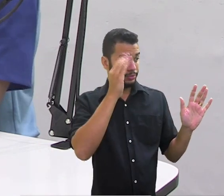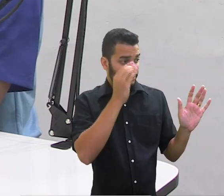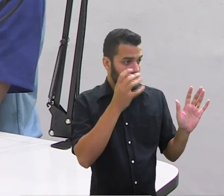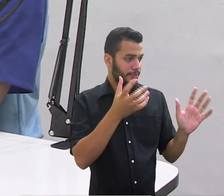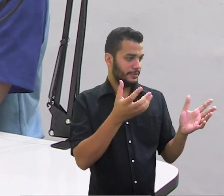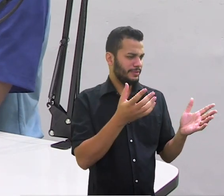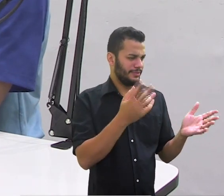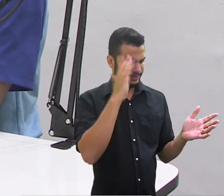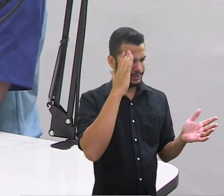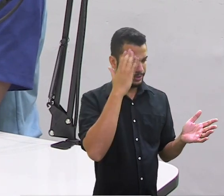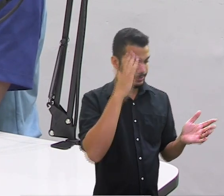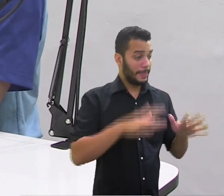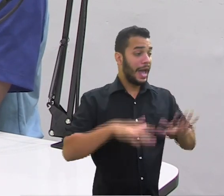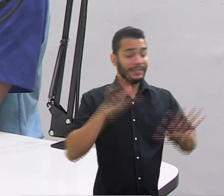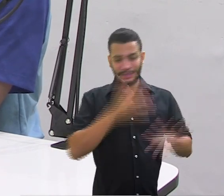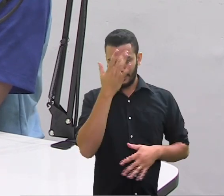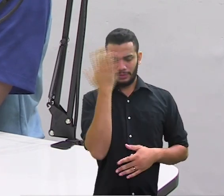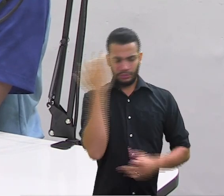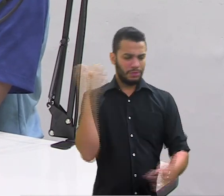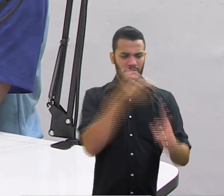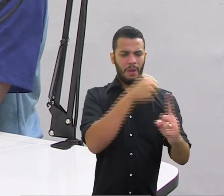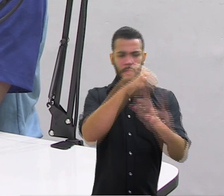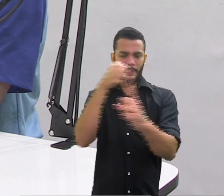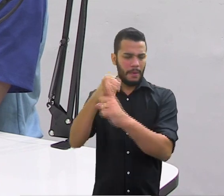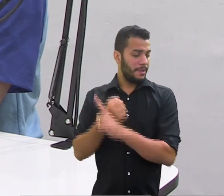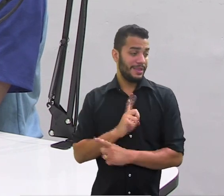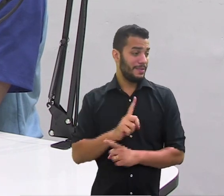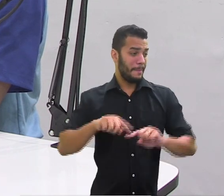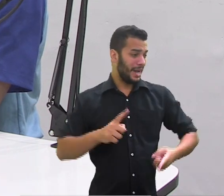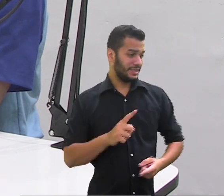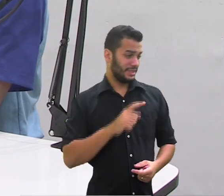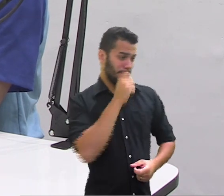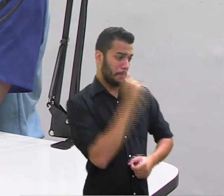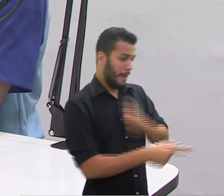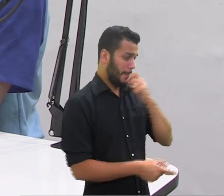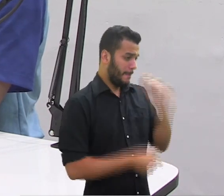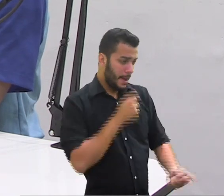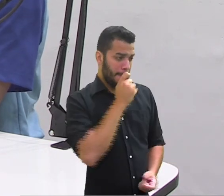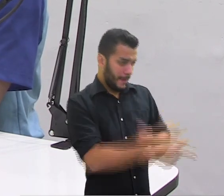mas acabam fazendo esse tipo de coisa. E quando